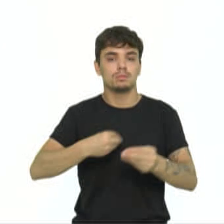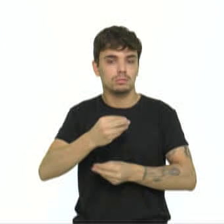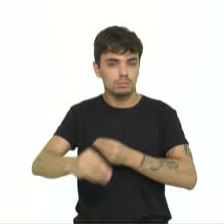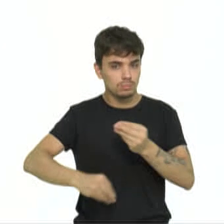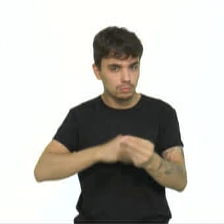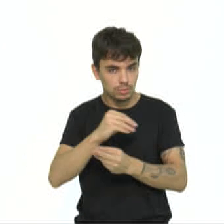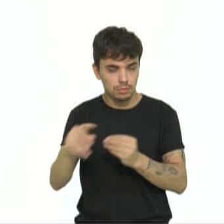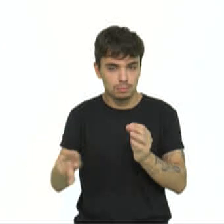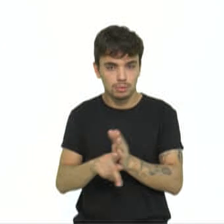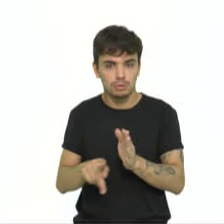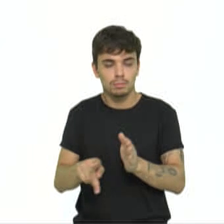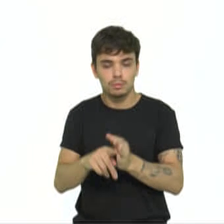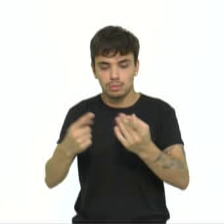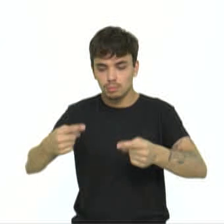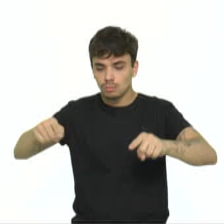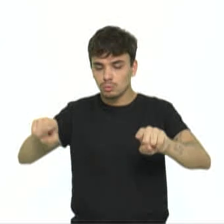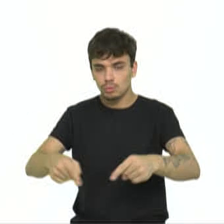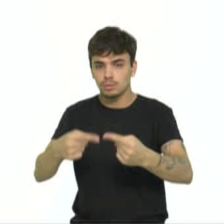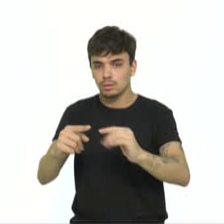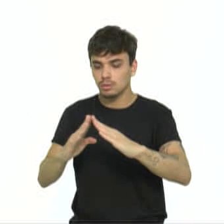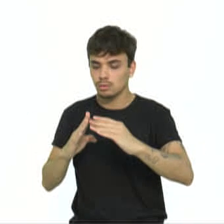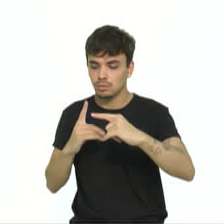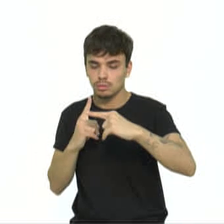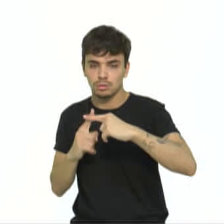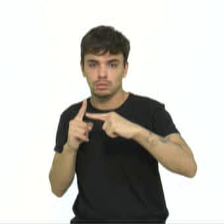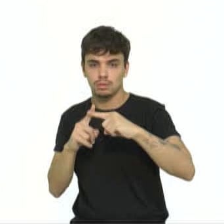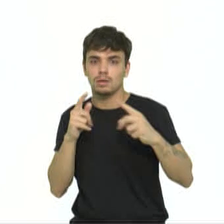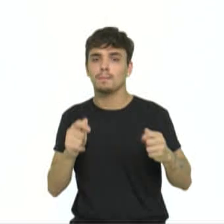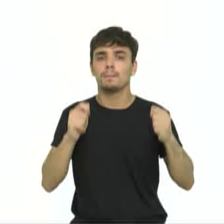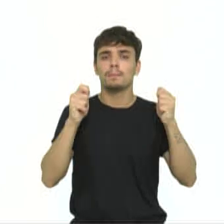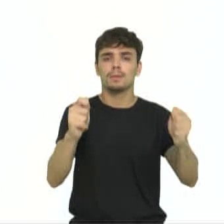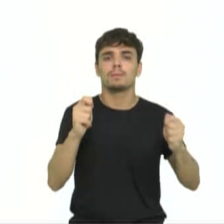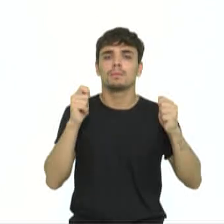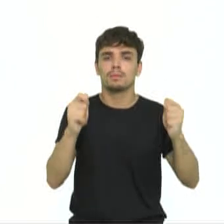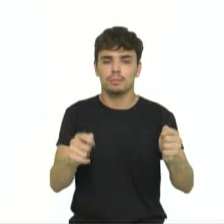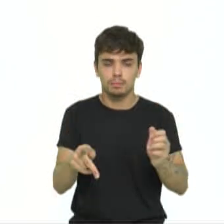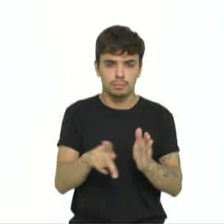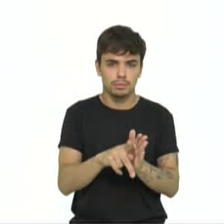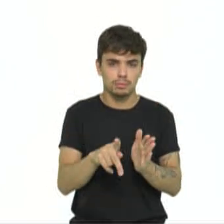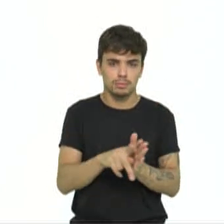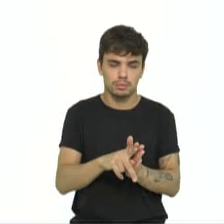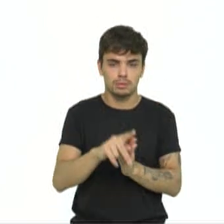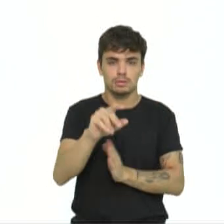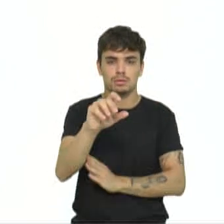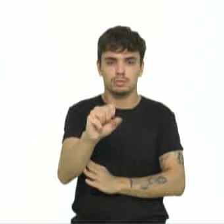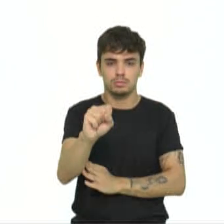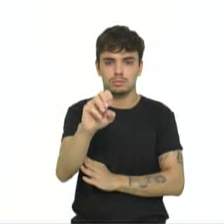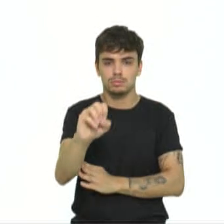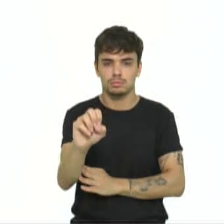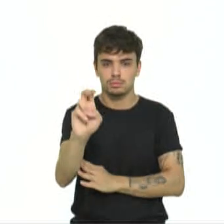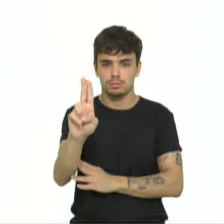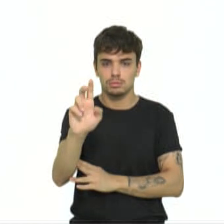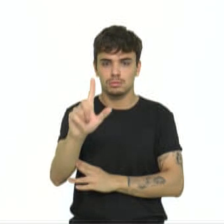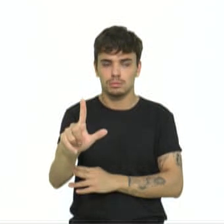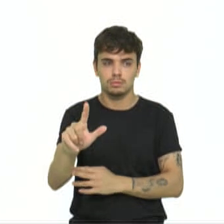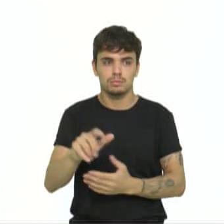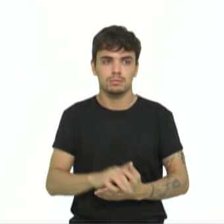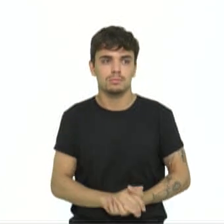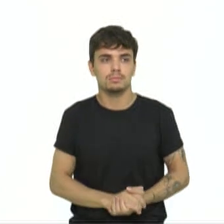música gospel protestante, resultando no soul, cuja tradução é